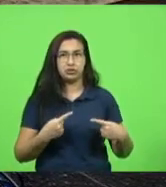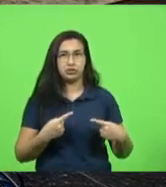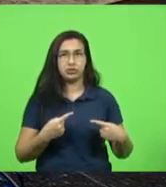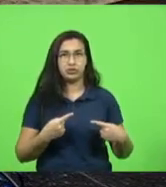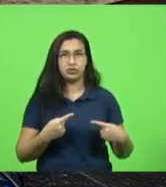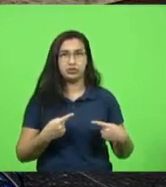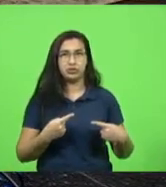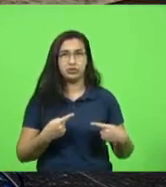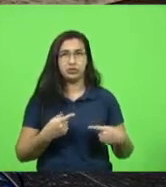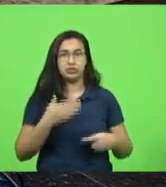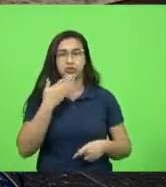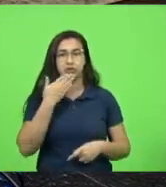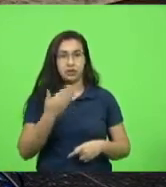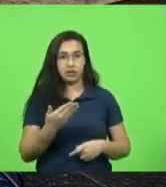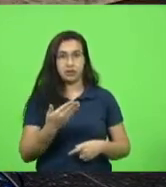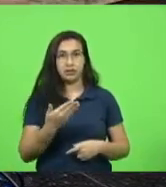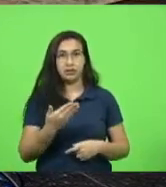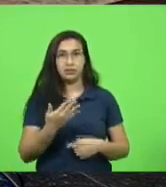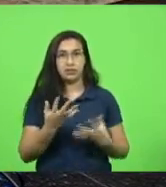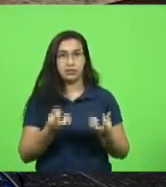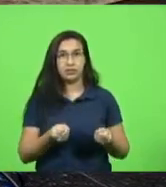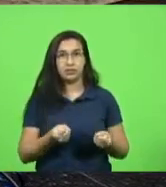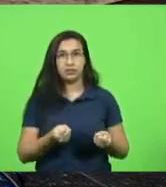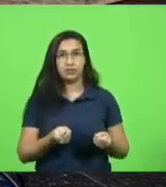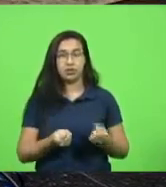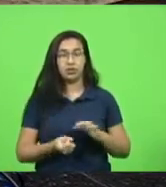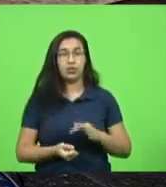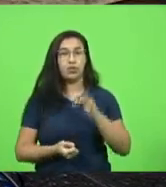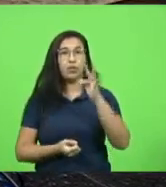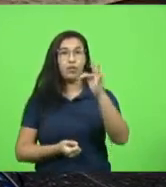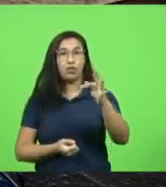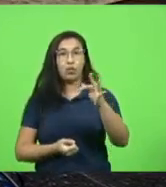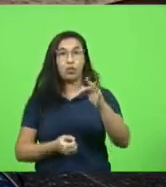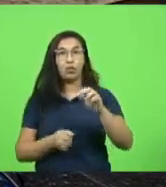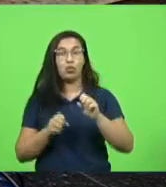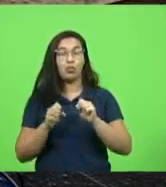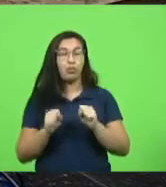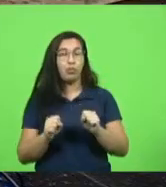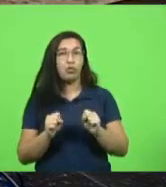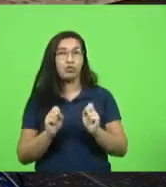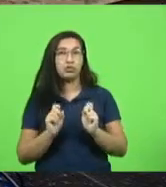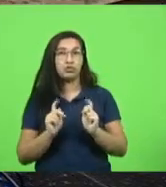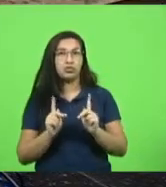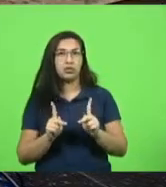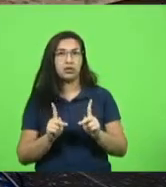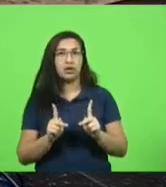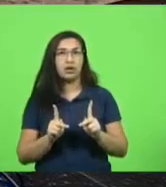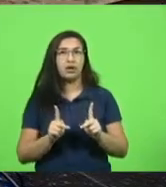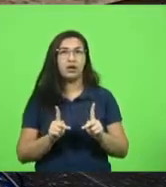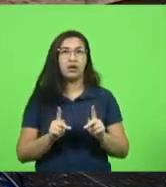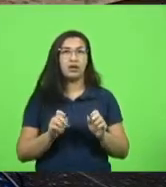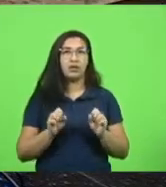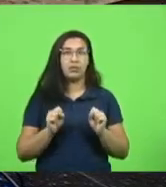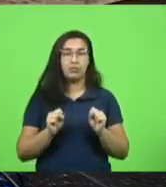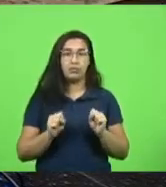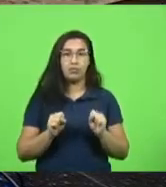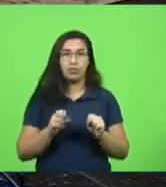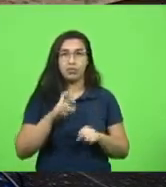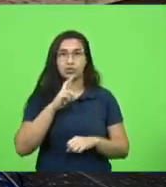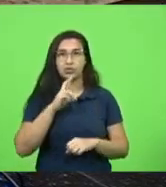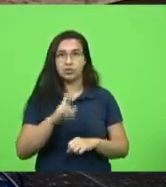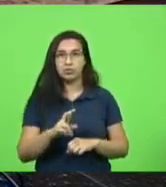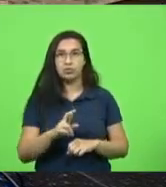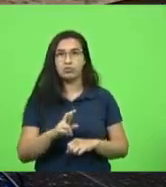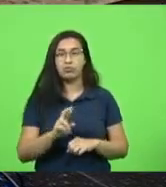Houve a possibilidade, inclusive, de dizer, ó, futuramente, se houver aí uma resposta, ou